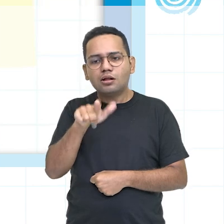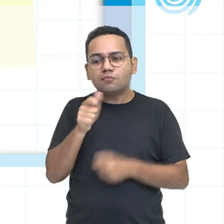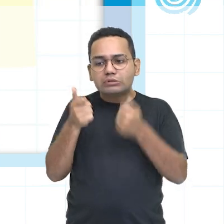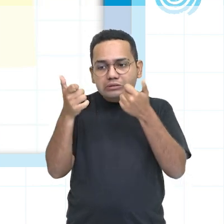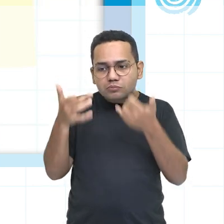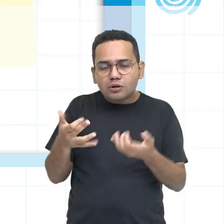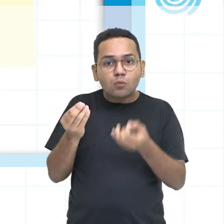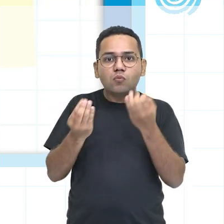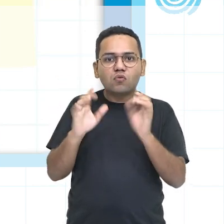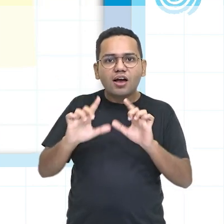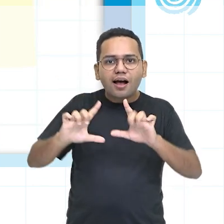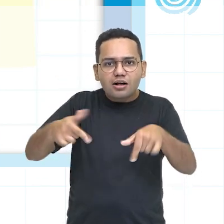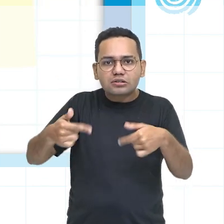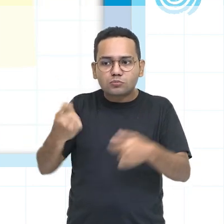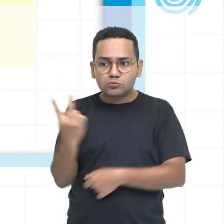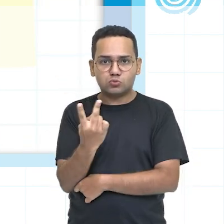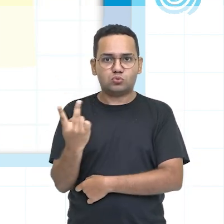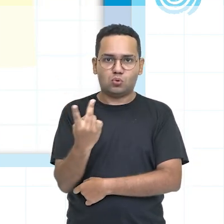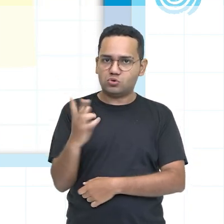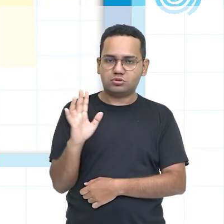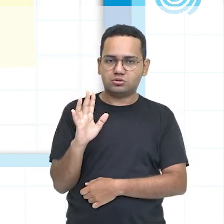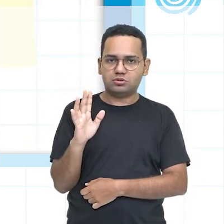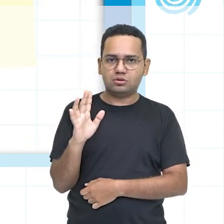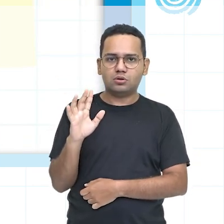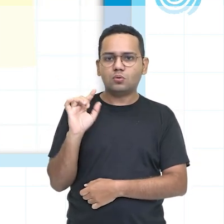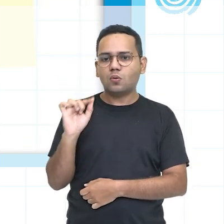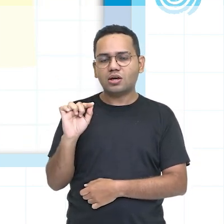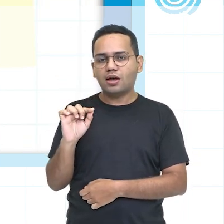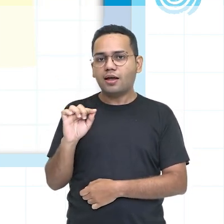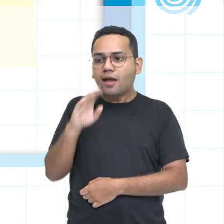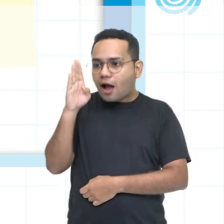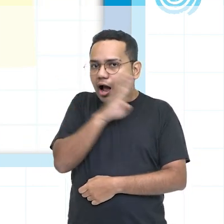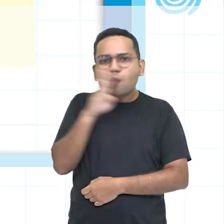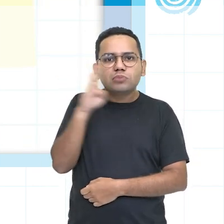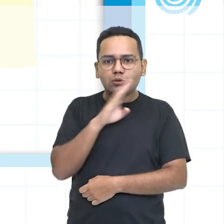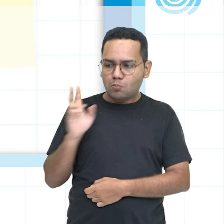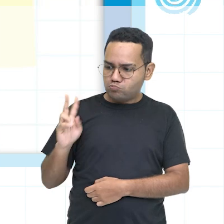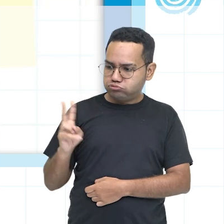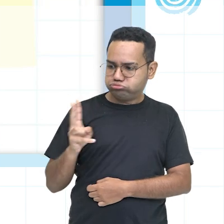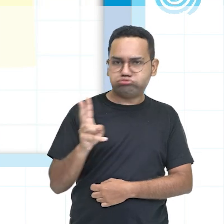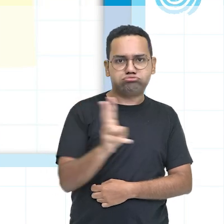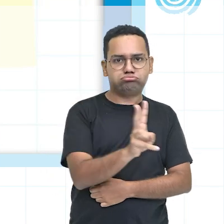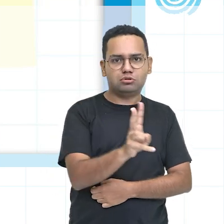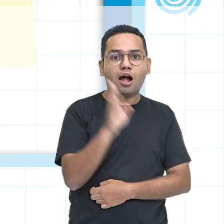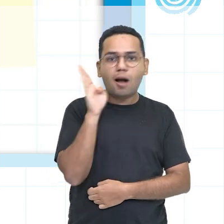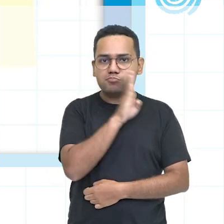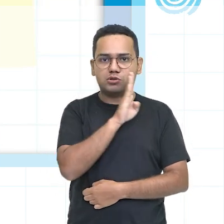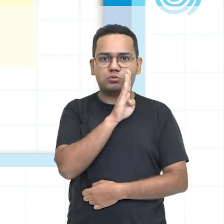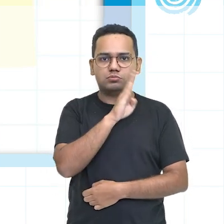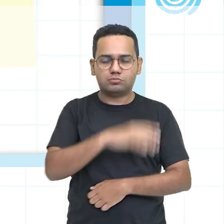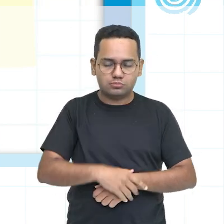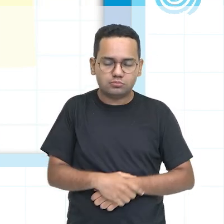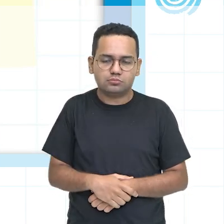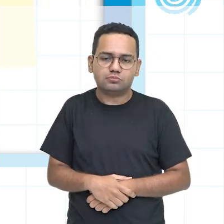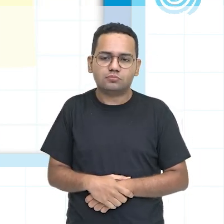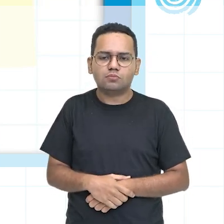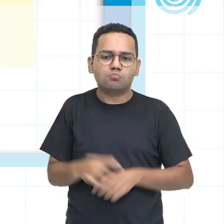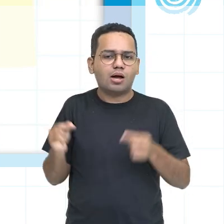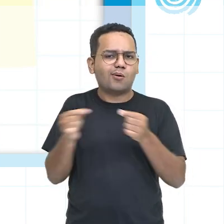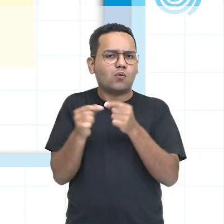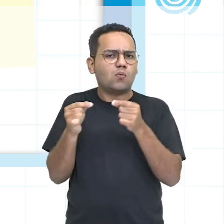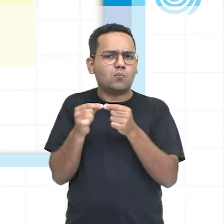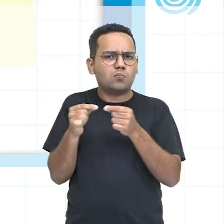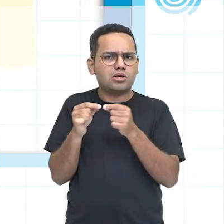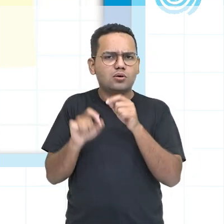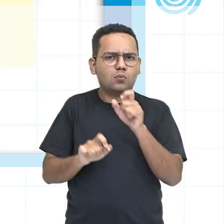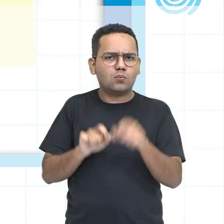descrevo como eles estavam andando. Né? Eles não estavam só andando, eles estavam andando rapidamente. Então, eu utilizo nesse contexto aqui esse advérbio